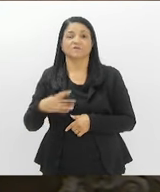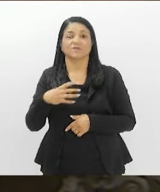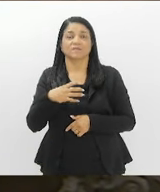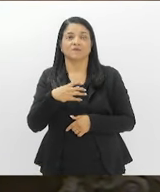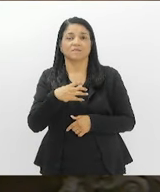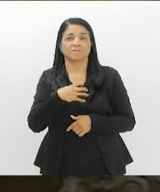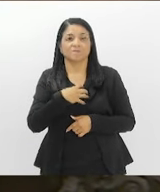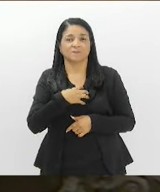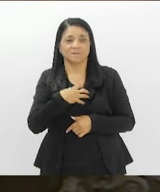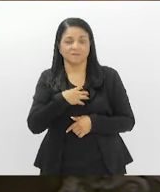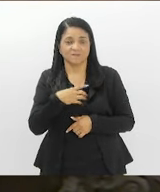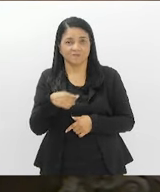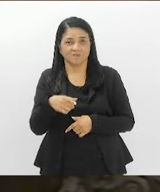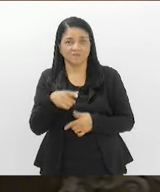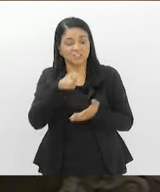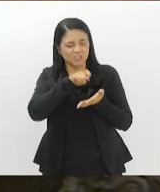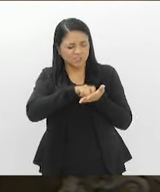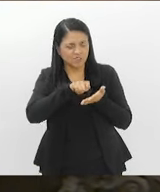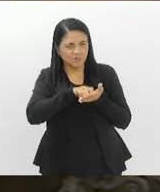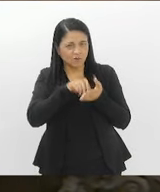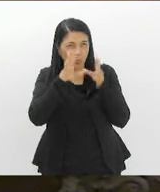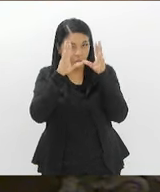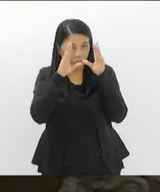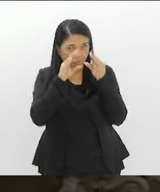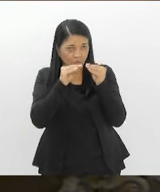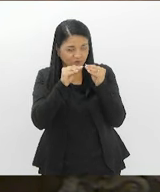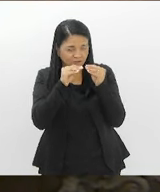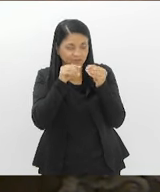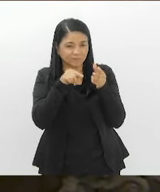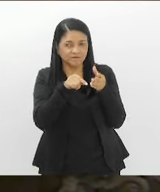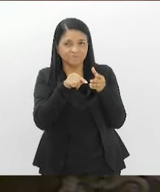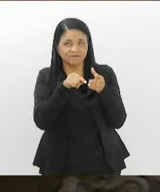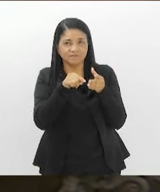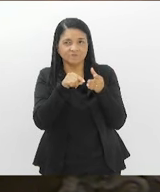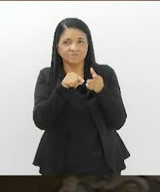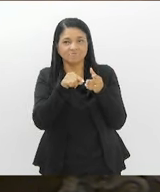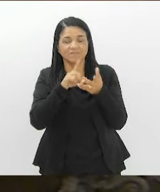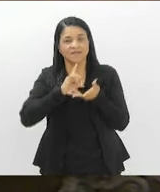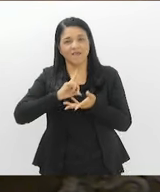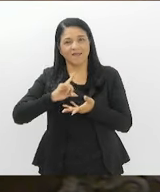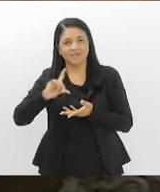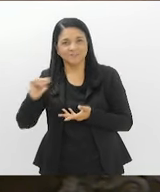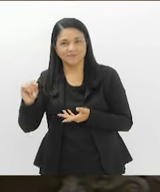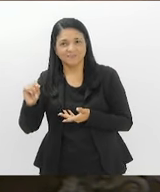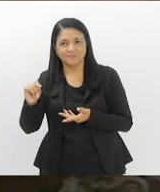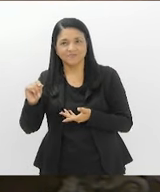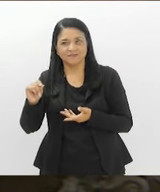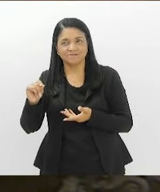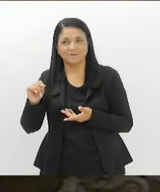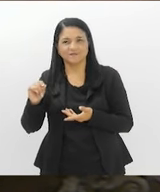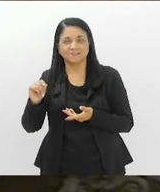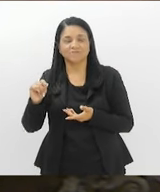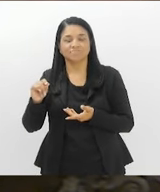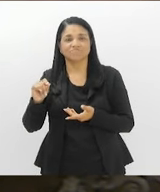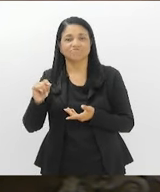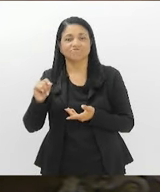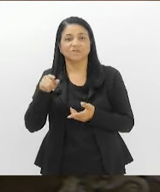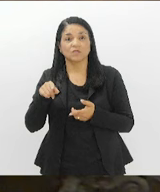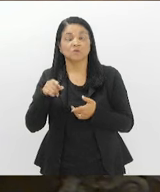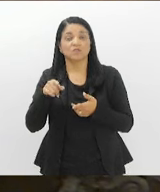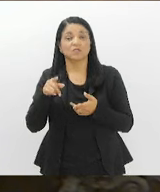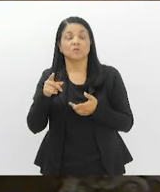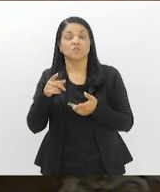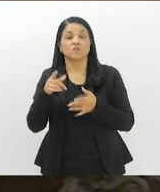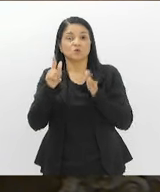escreveu na calada da noite o editorial A Retirada, onde ela profetizava que o jornal